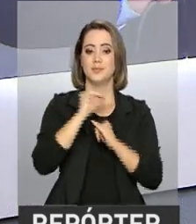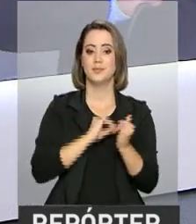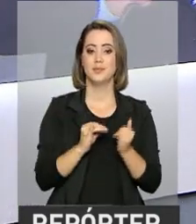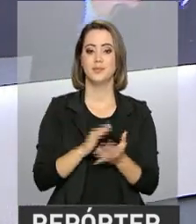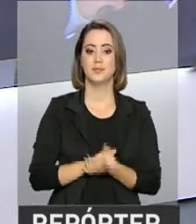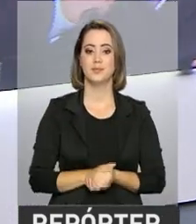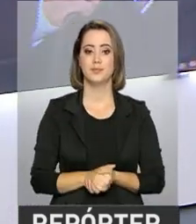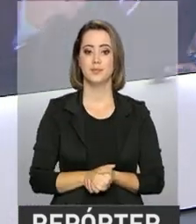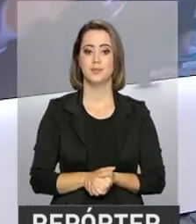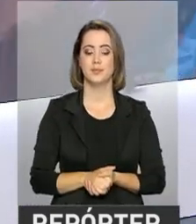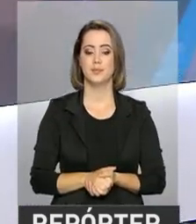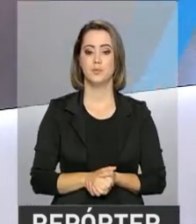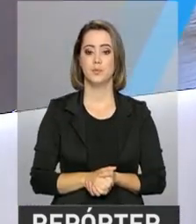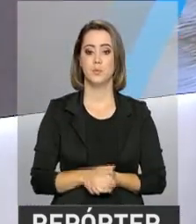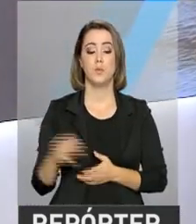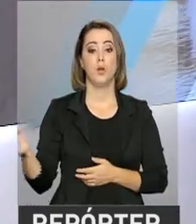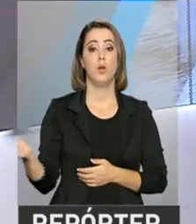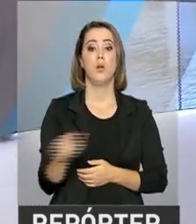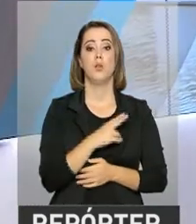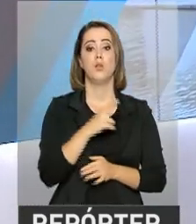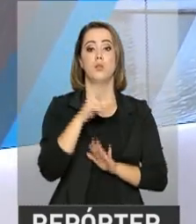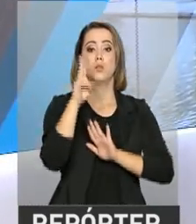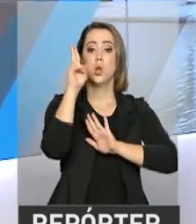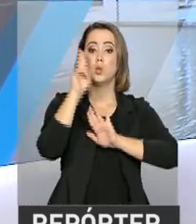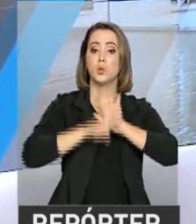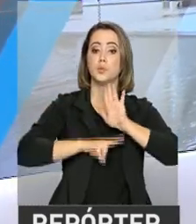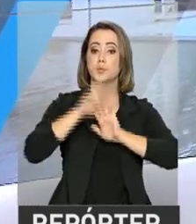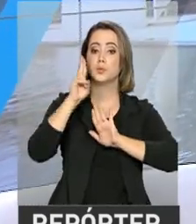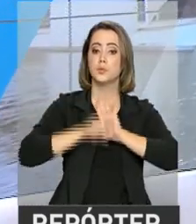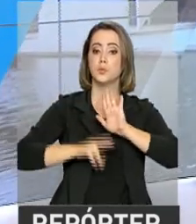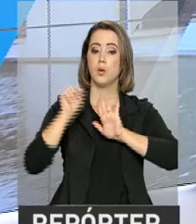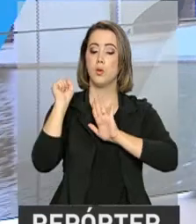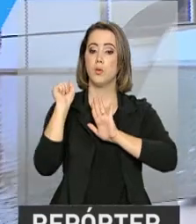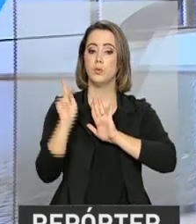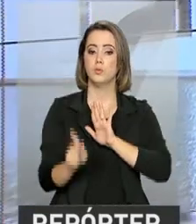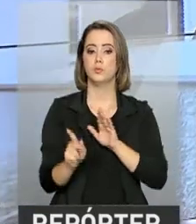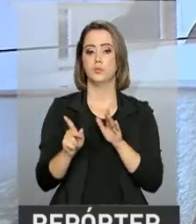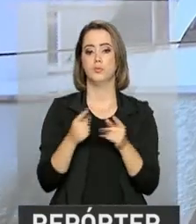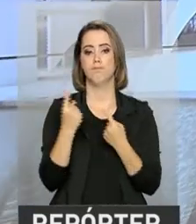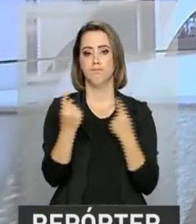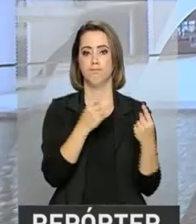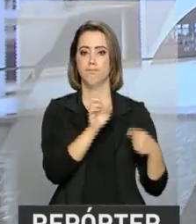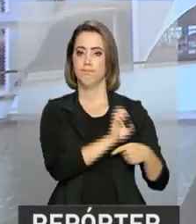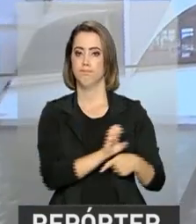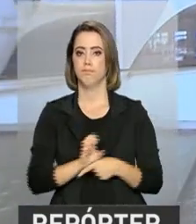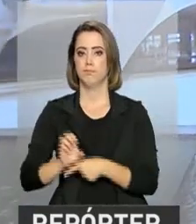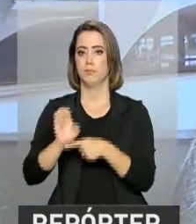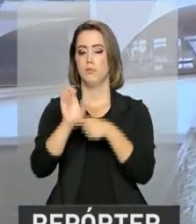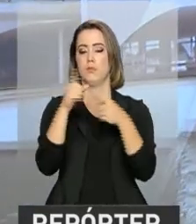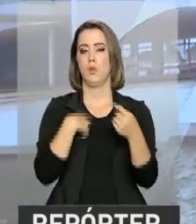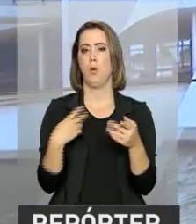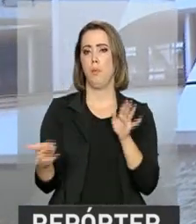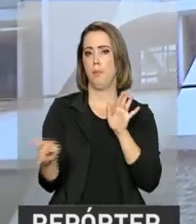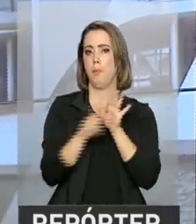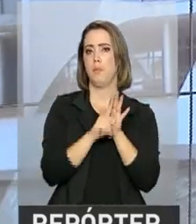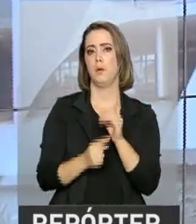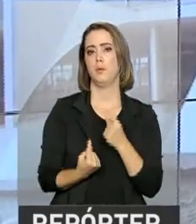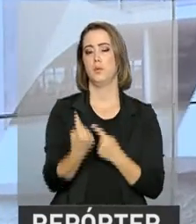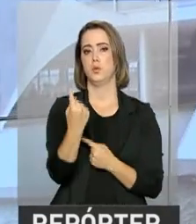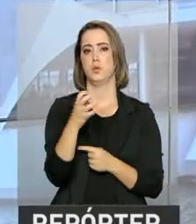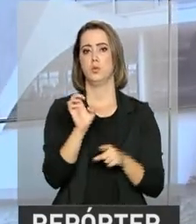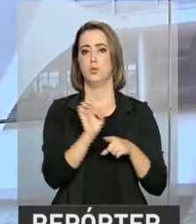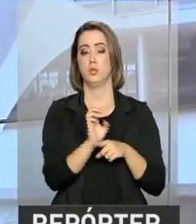informações ea reforma das previdências estaduais municipais vai ficar a cargo dos governos dos estados e